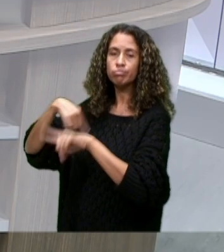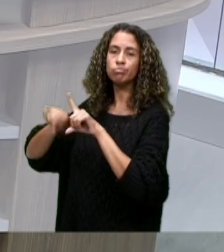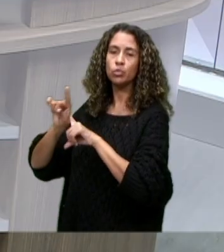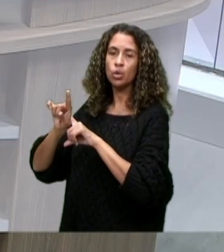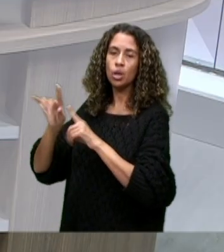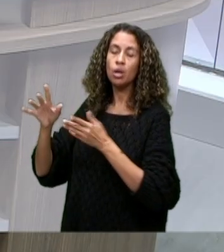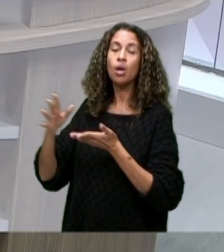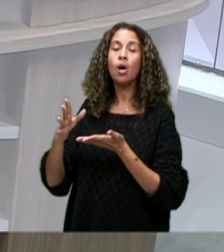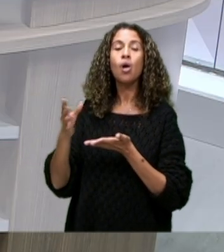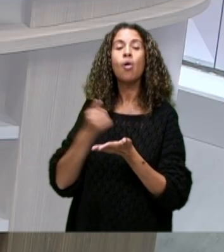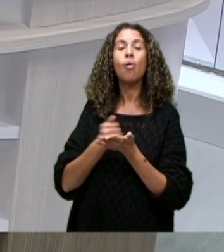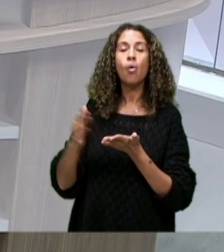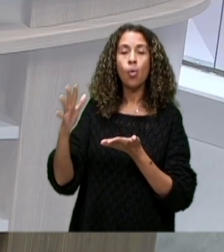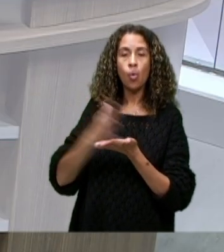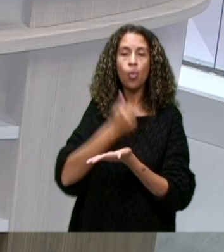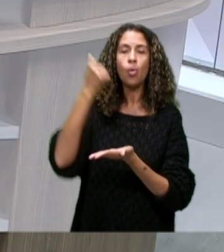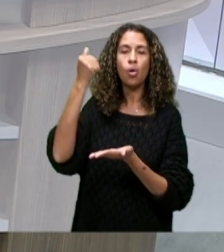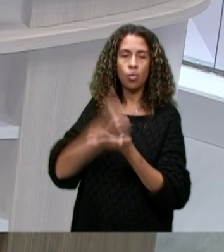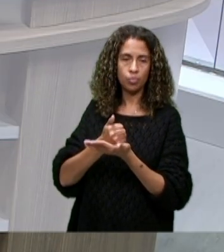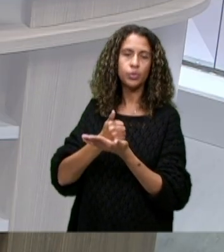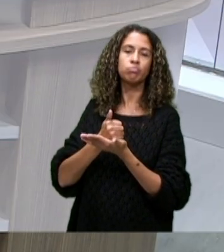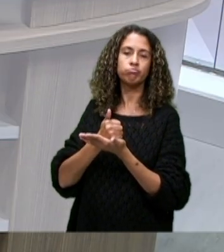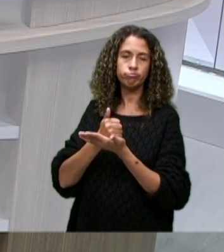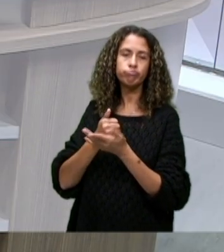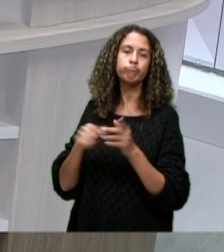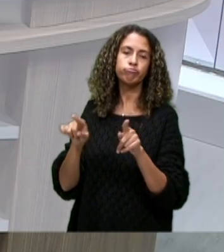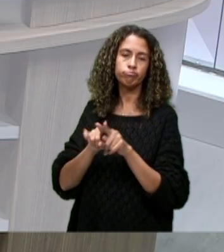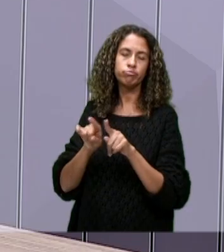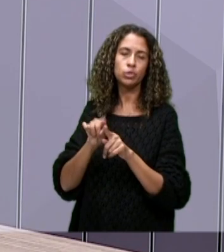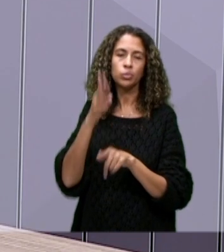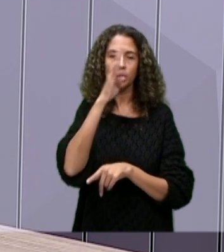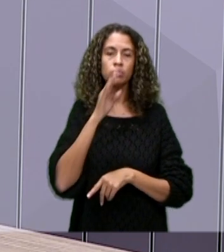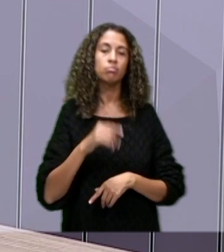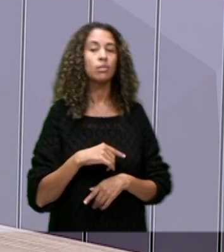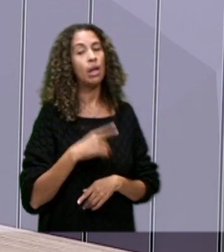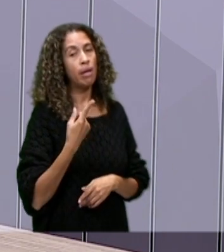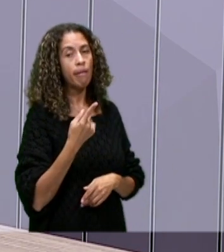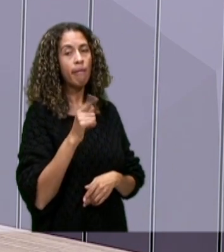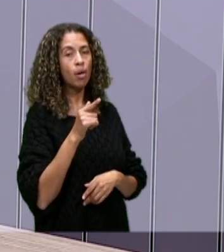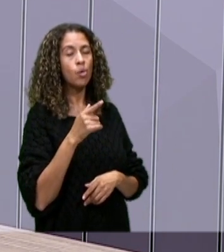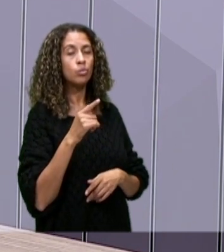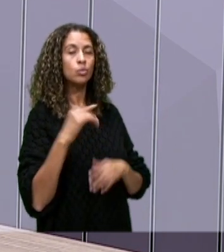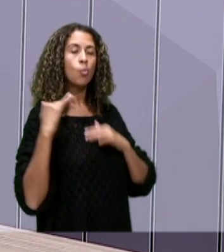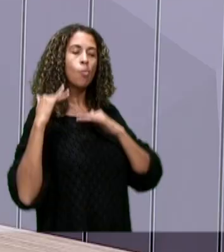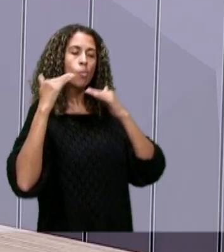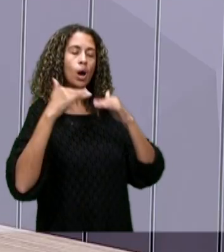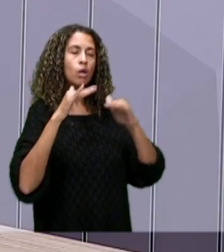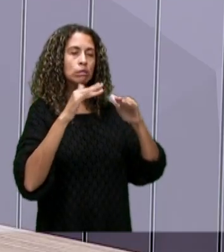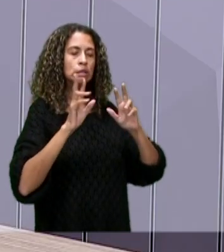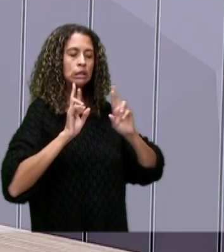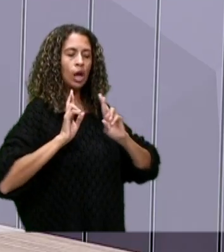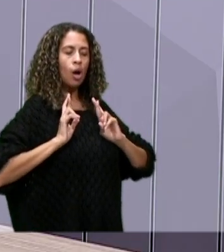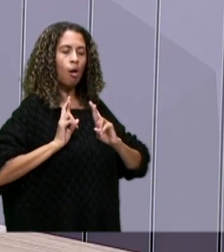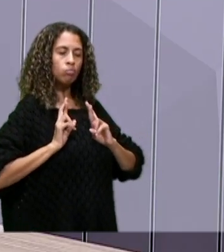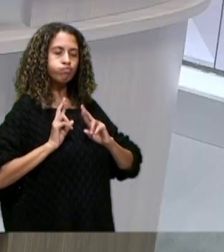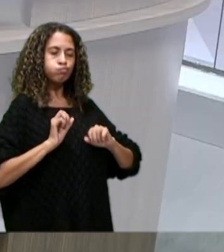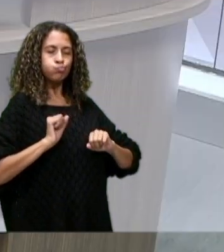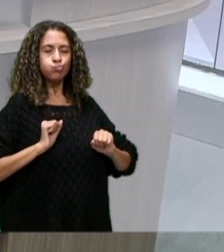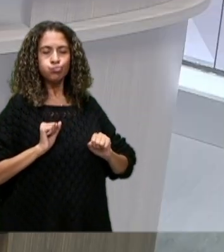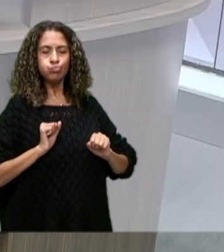golpe de Estado, um golpe branco. Numa onda conservadora muito intensa